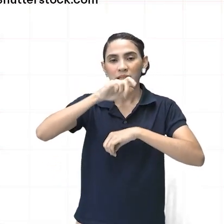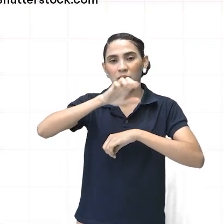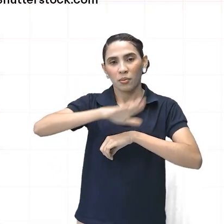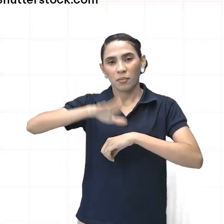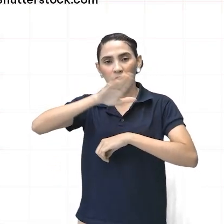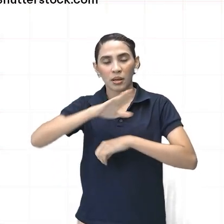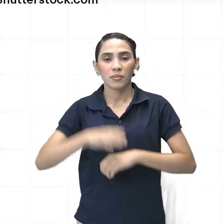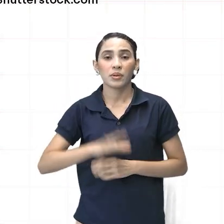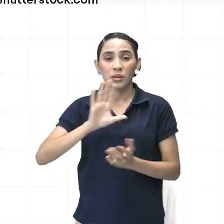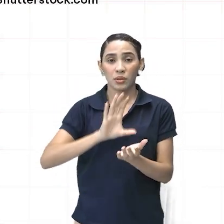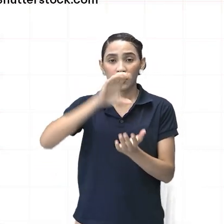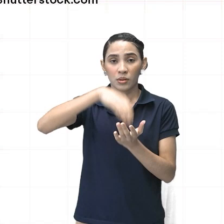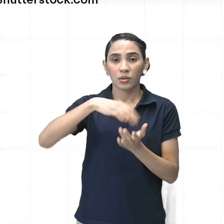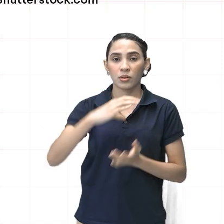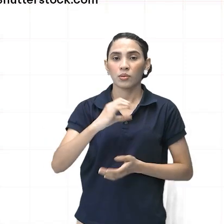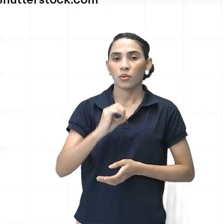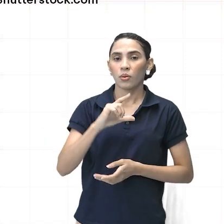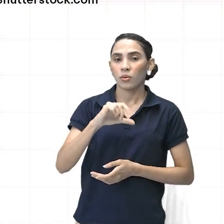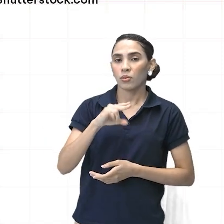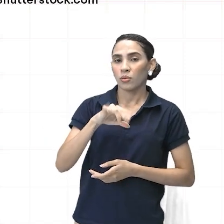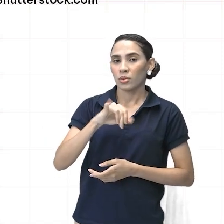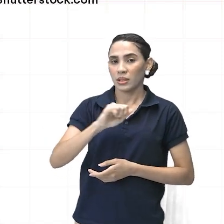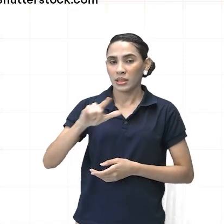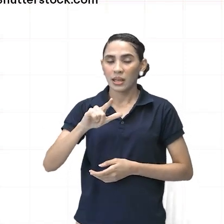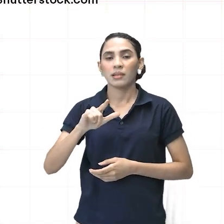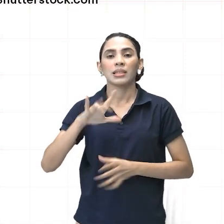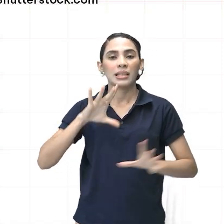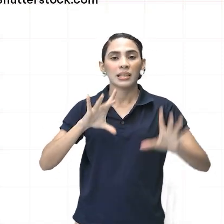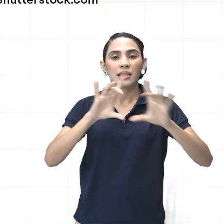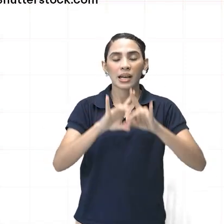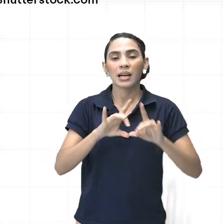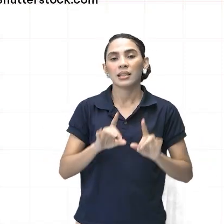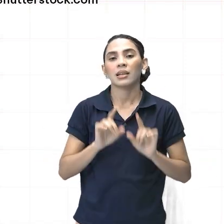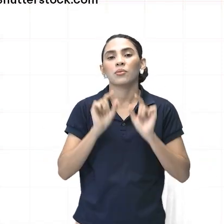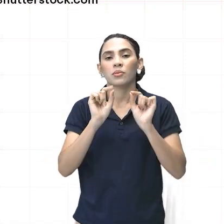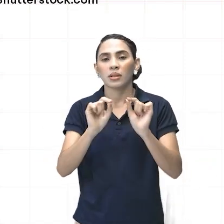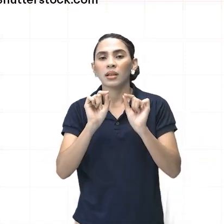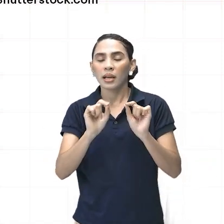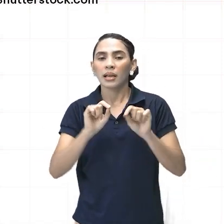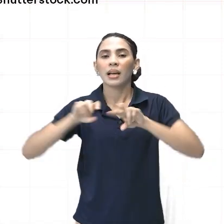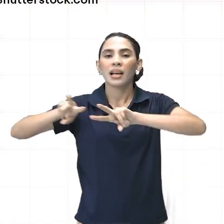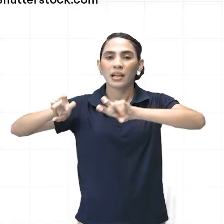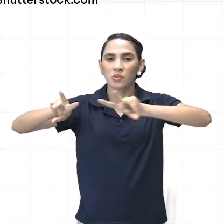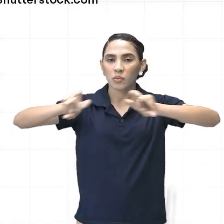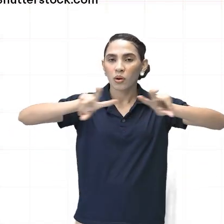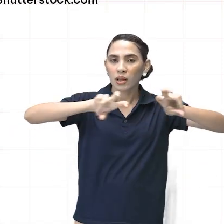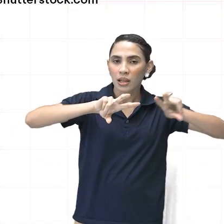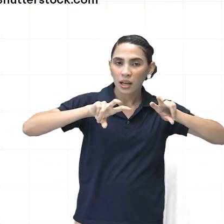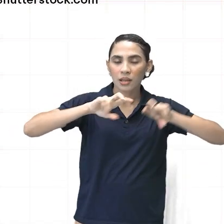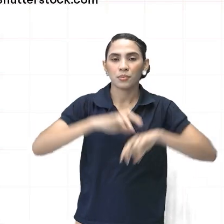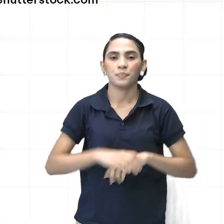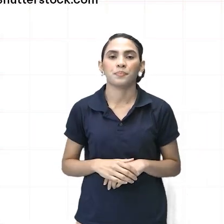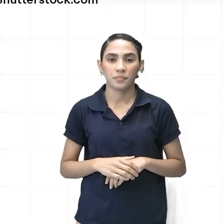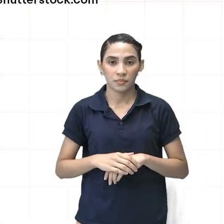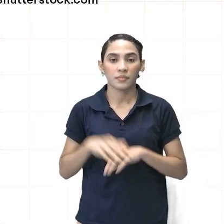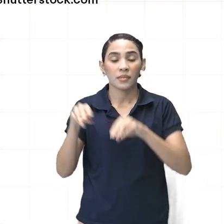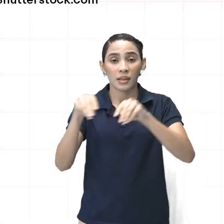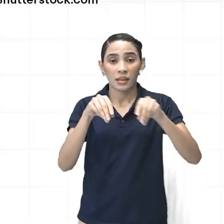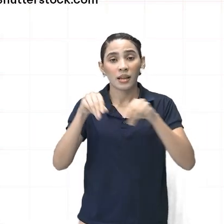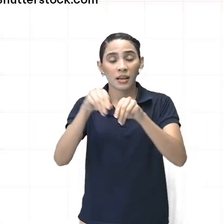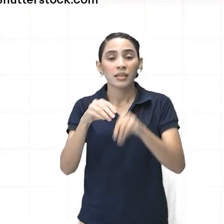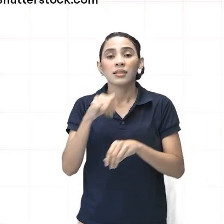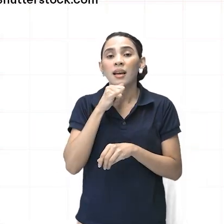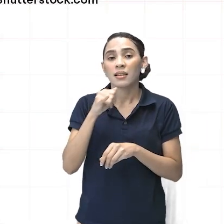suas colônias, elas estarão ligadas ao que estava sendo, né, explorado ali, em terras,